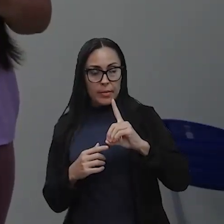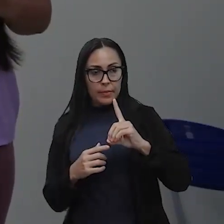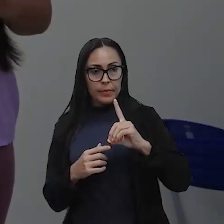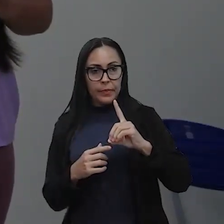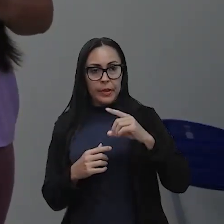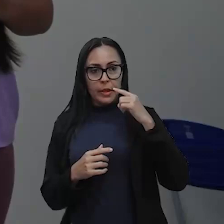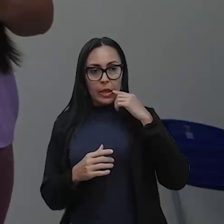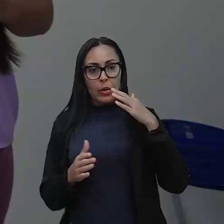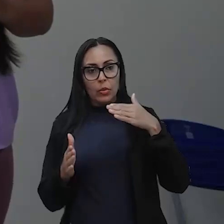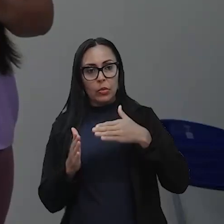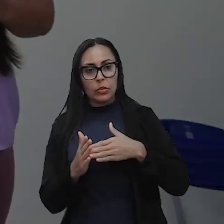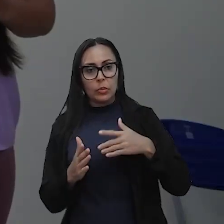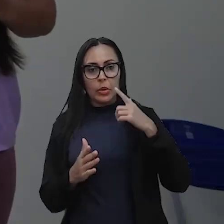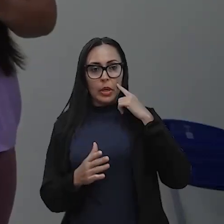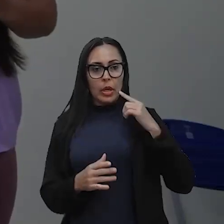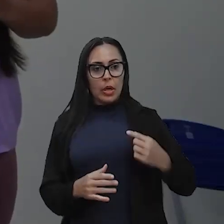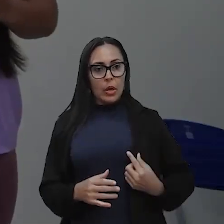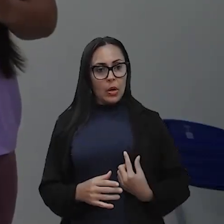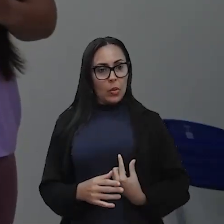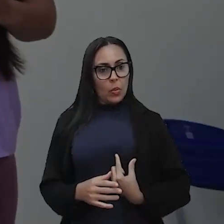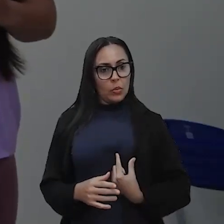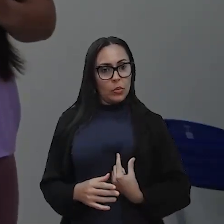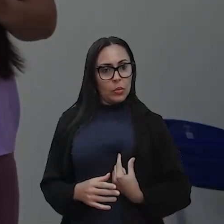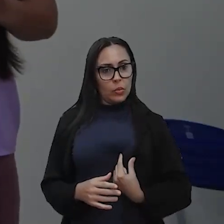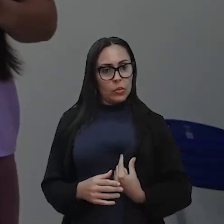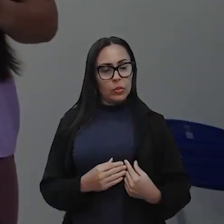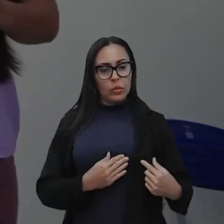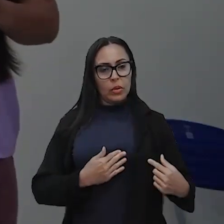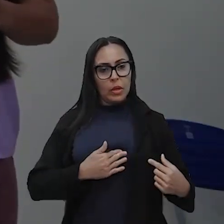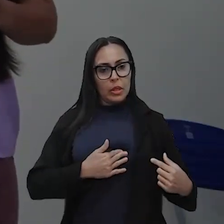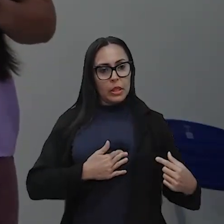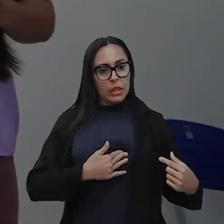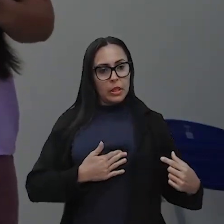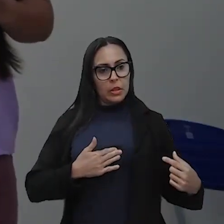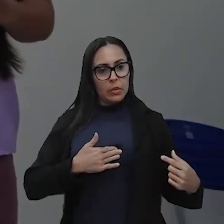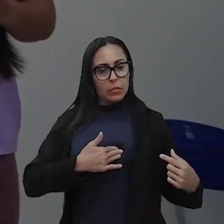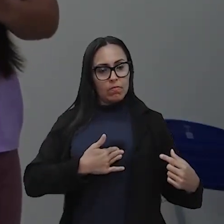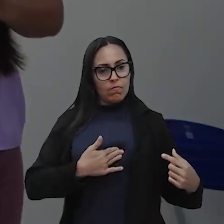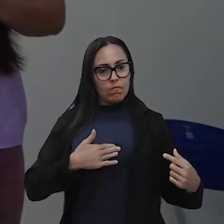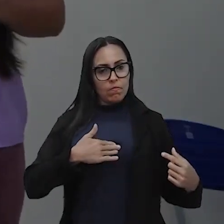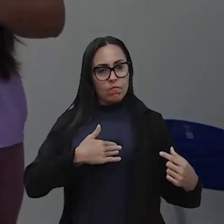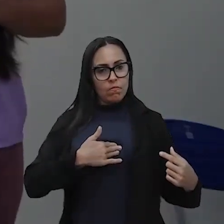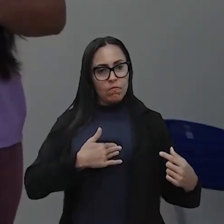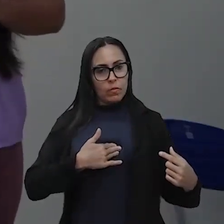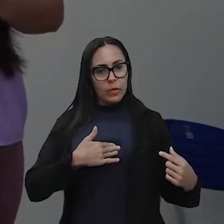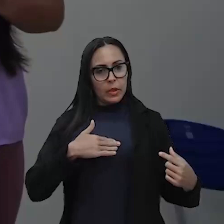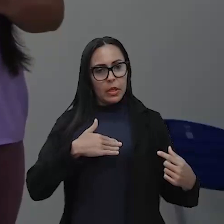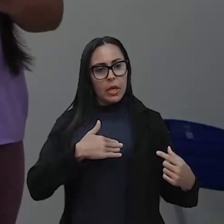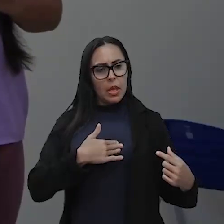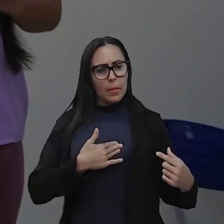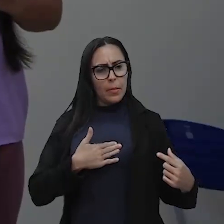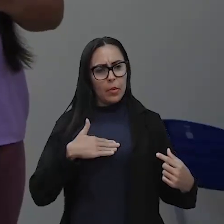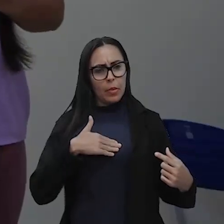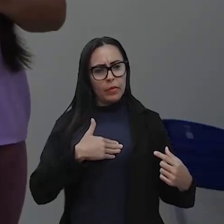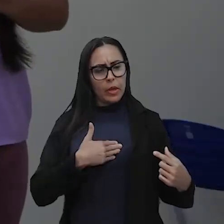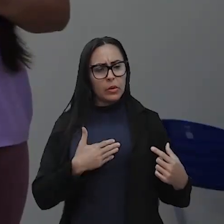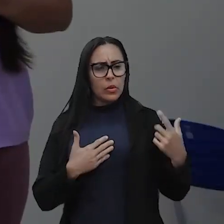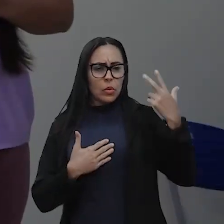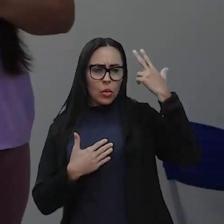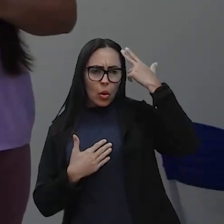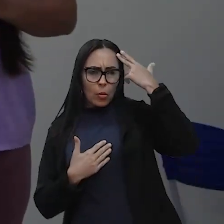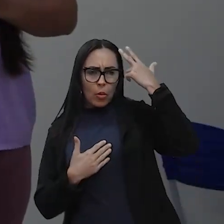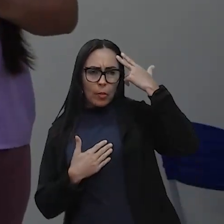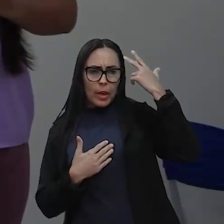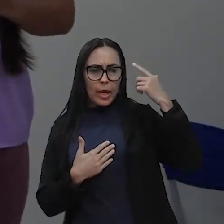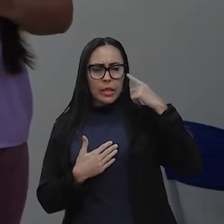é um nódulo bem fixo, que vocês vão sentir também aqui. Ele é um nódulo bem palpável e geralmente ele é indolor. Mas se tiver um